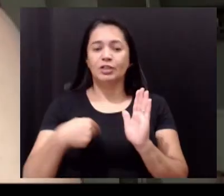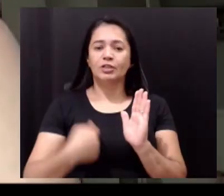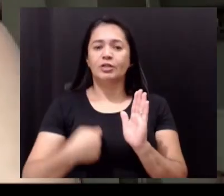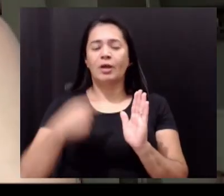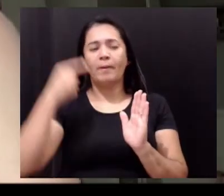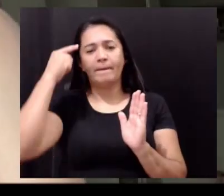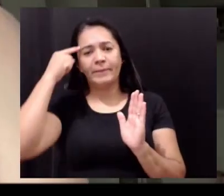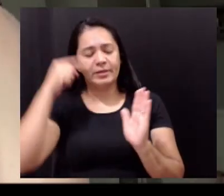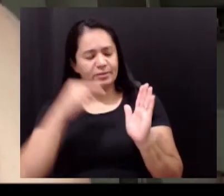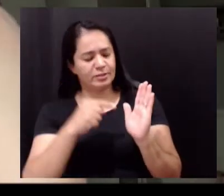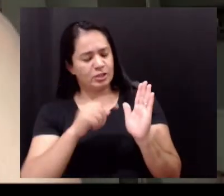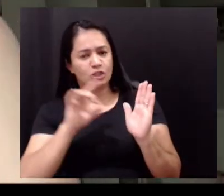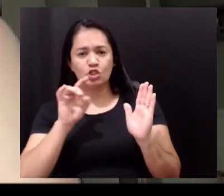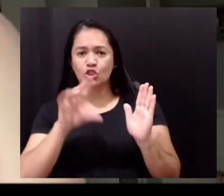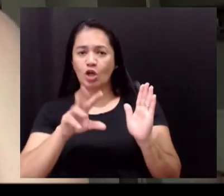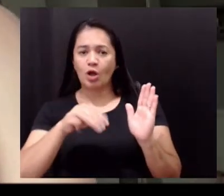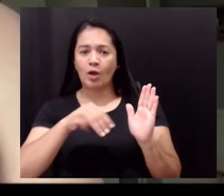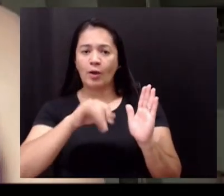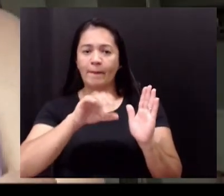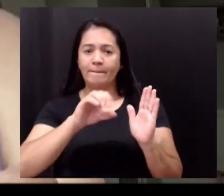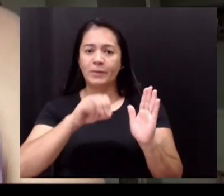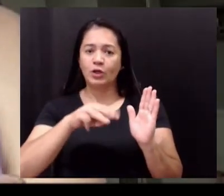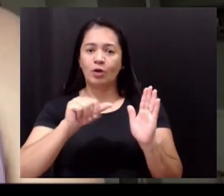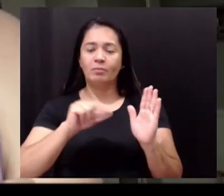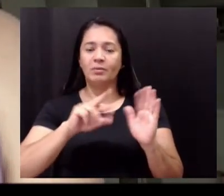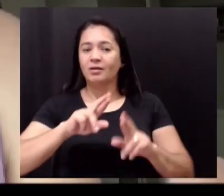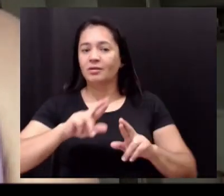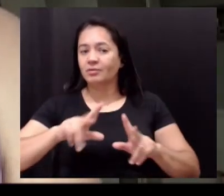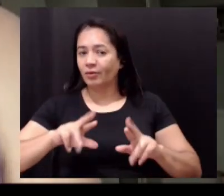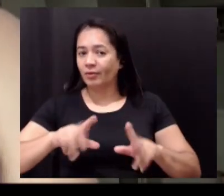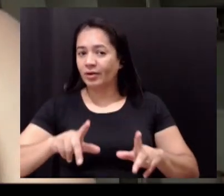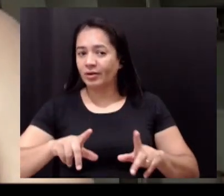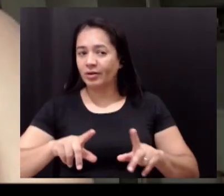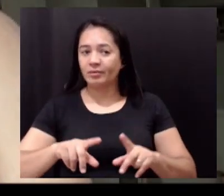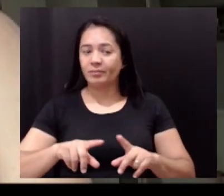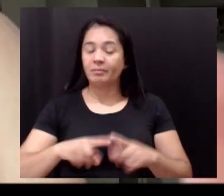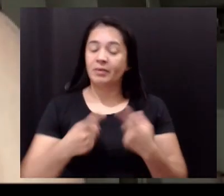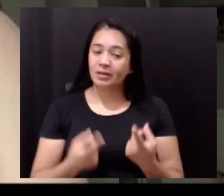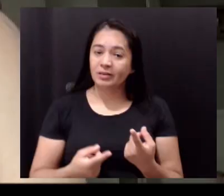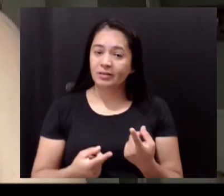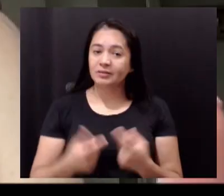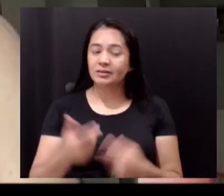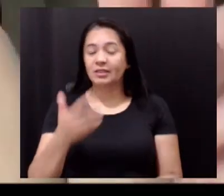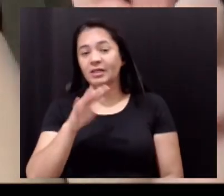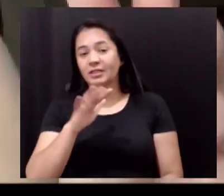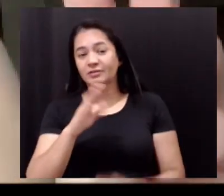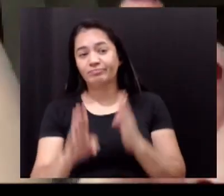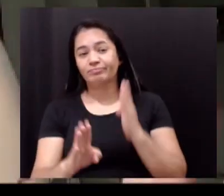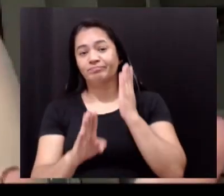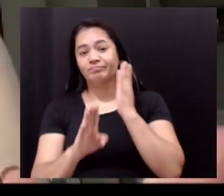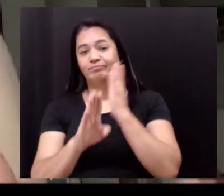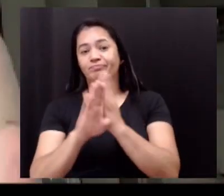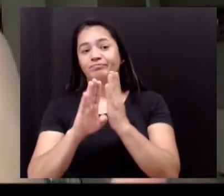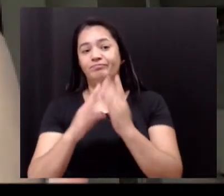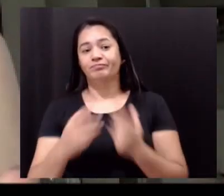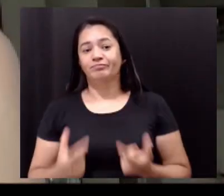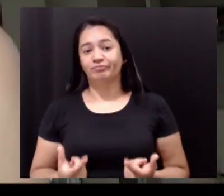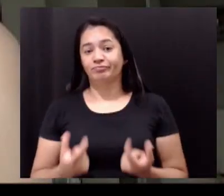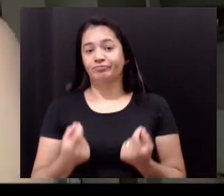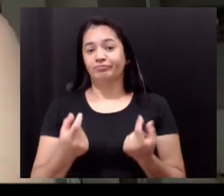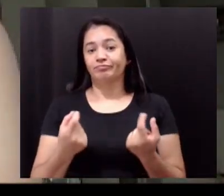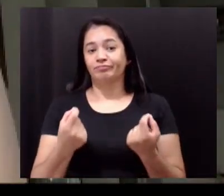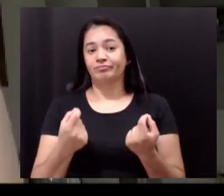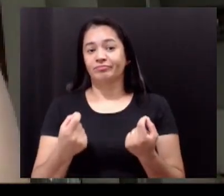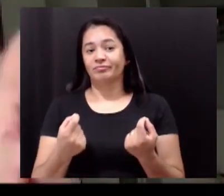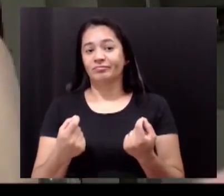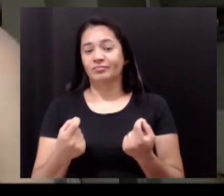um mioma. E muitas vezes esse diagnóstico de um câncer que veio de um mioma, na verdade não era